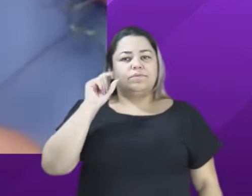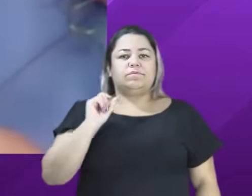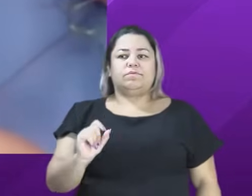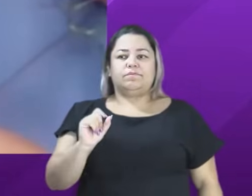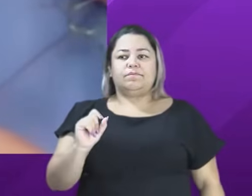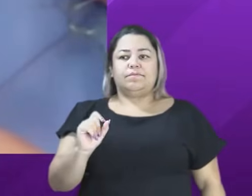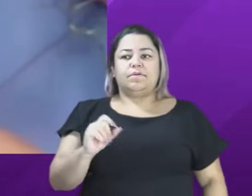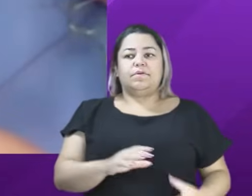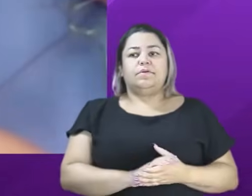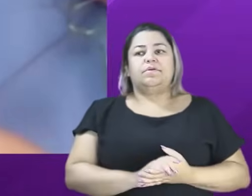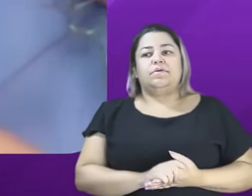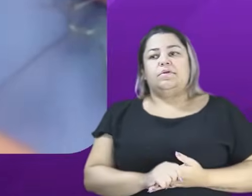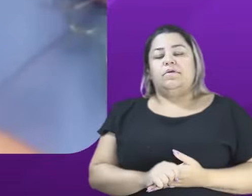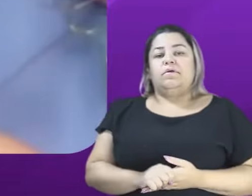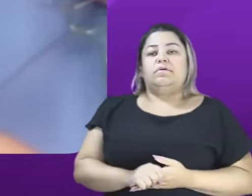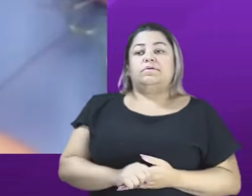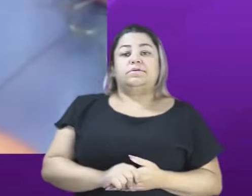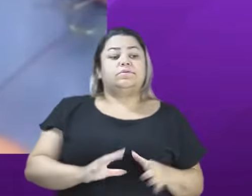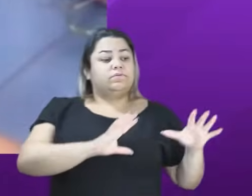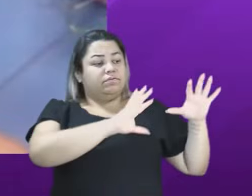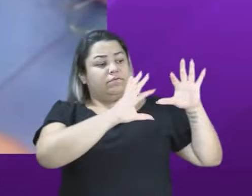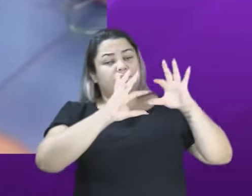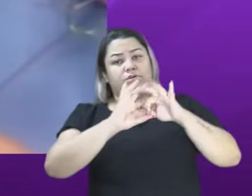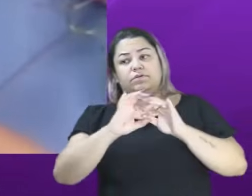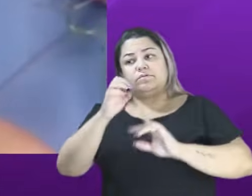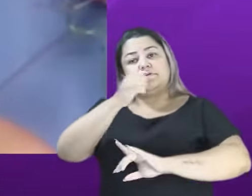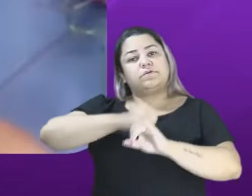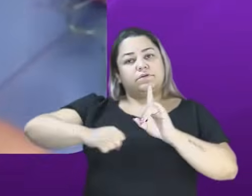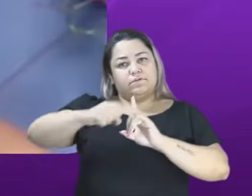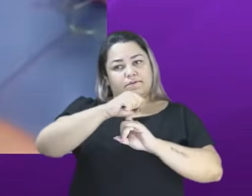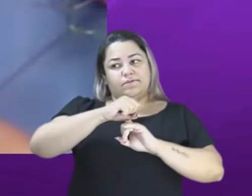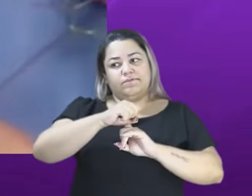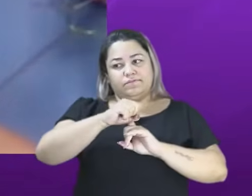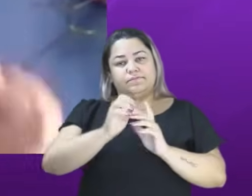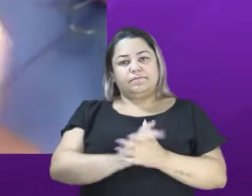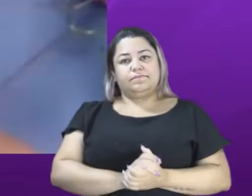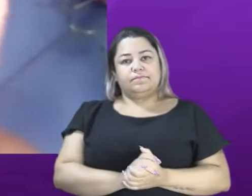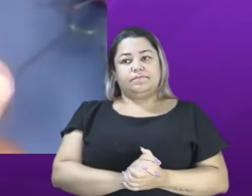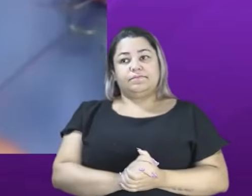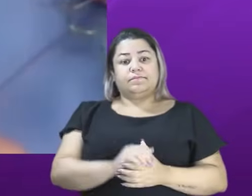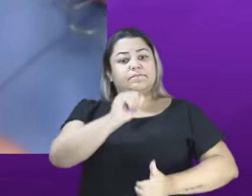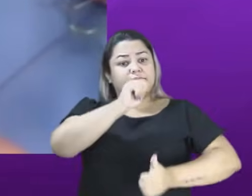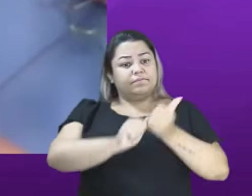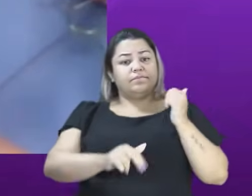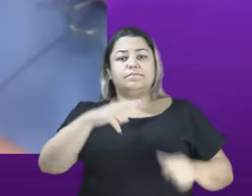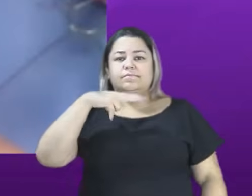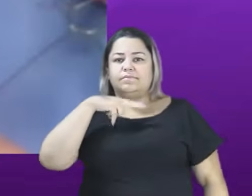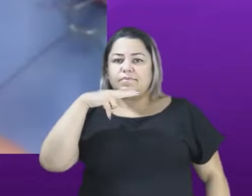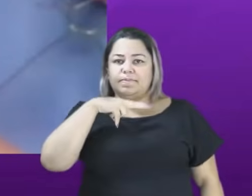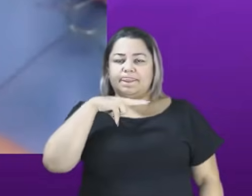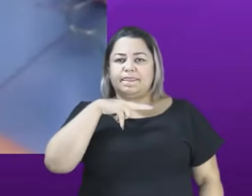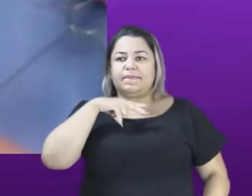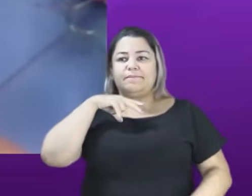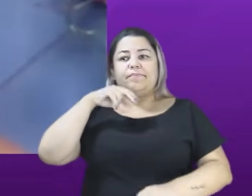dentro nosso contexto mesmo de sociedade? Esportes individuais, eles